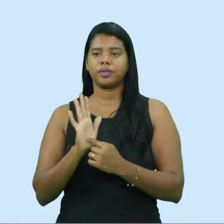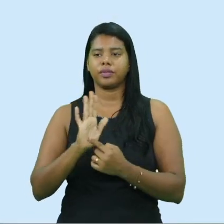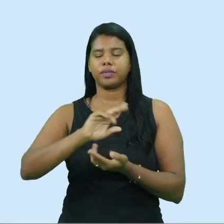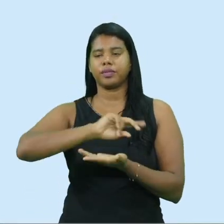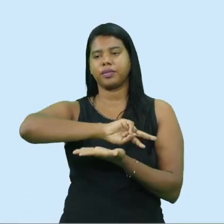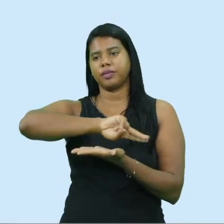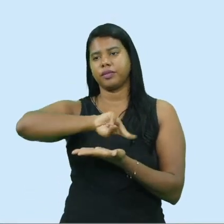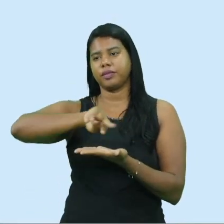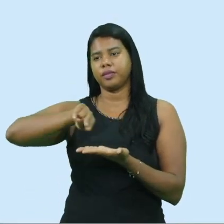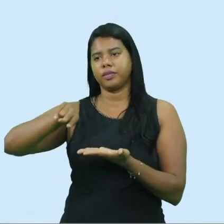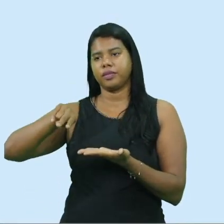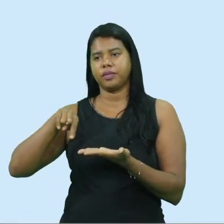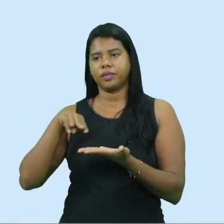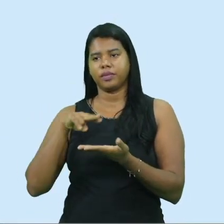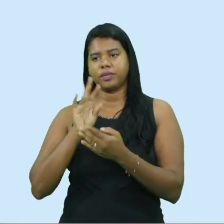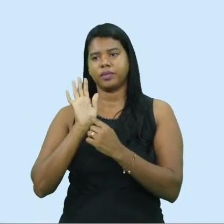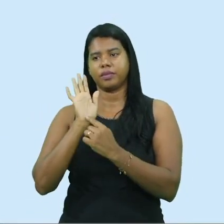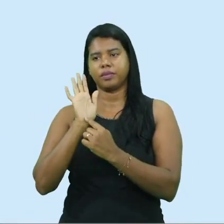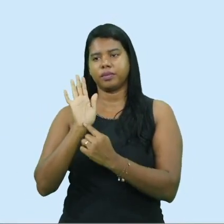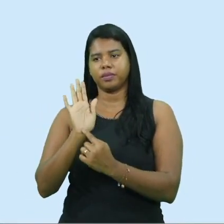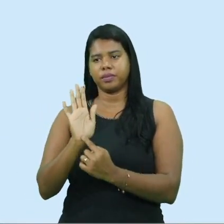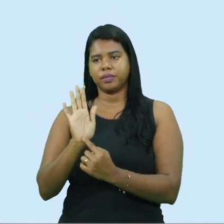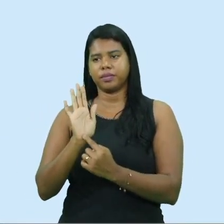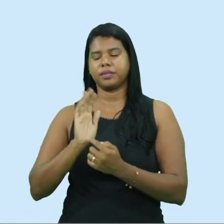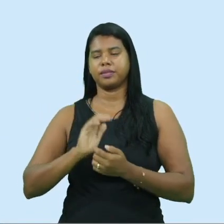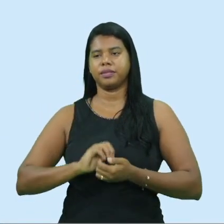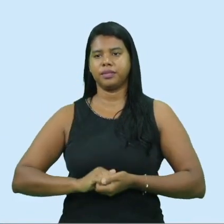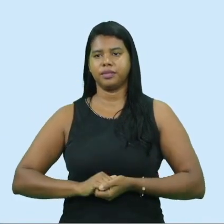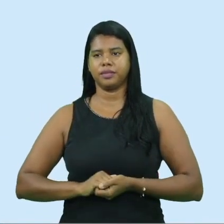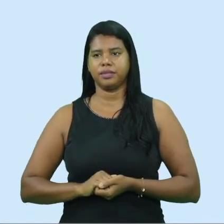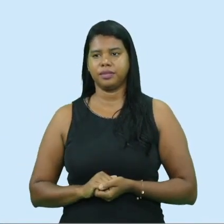várias aparências, né?